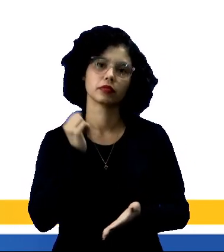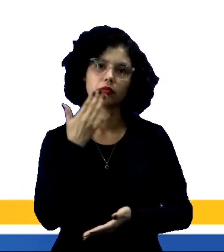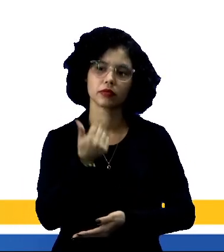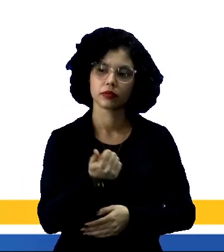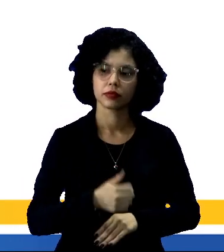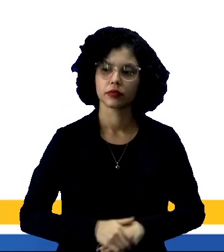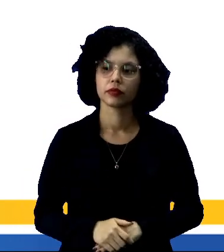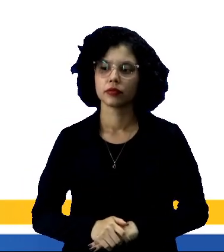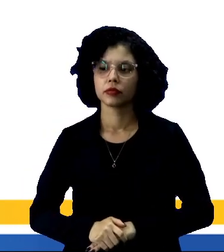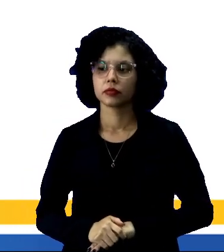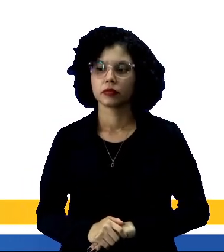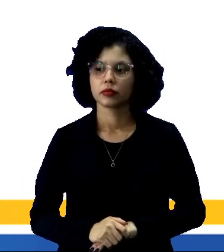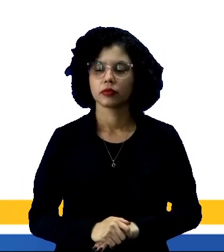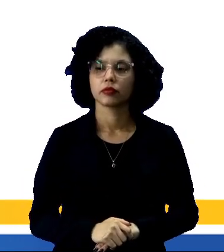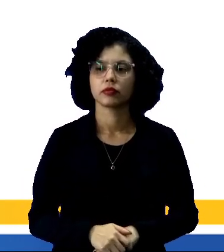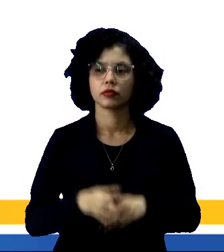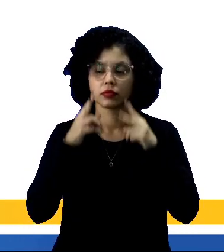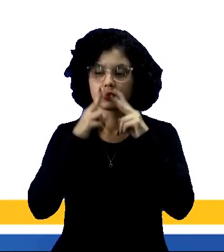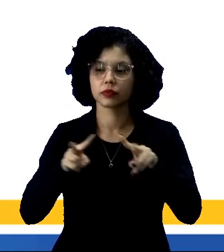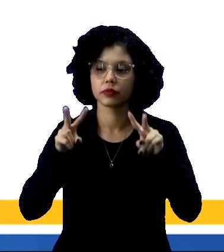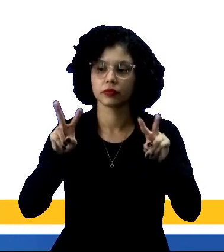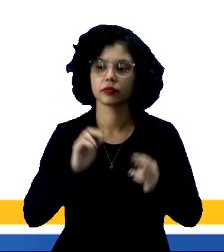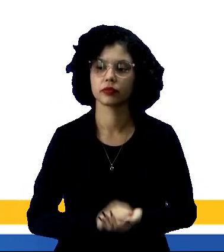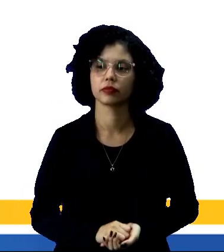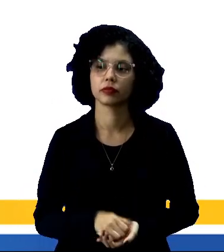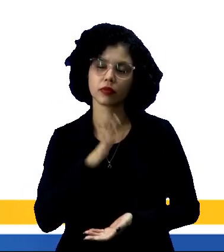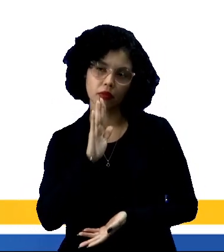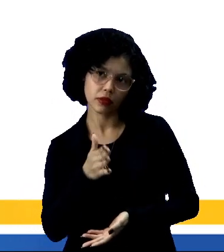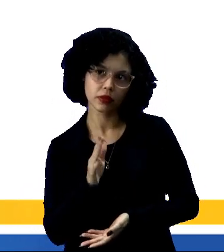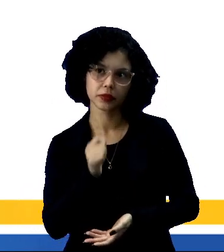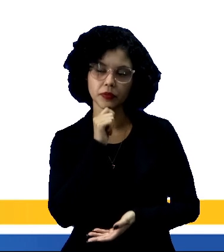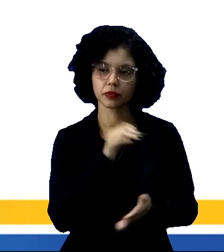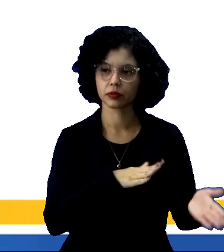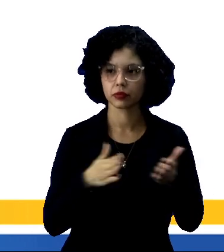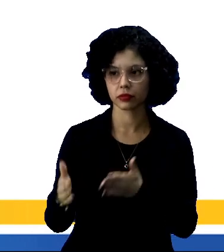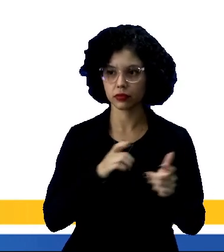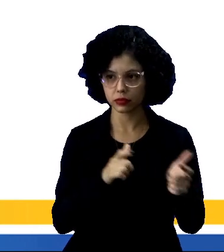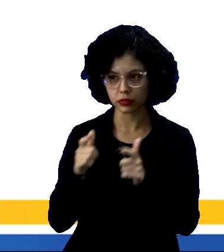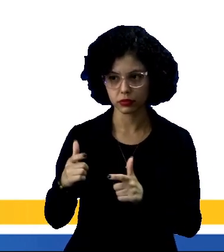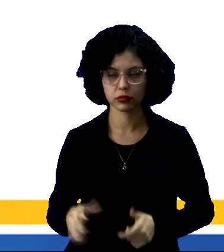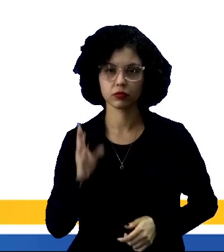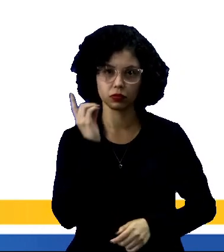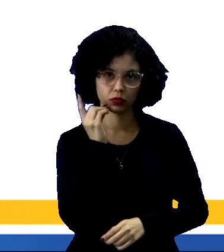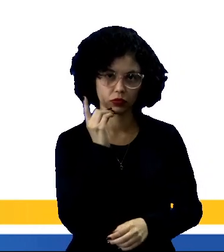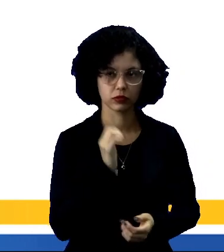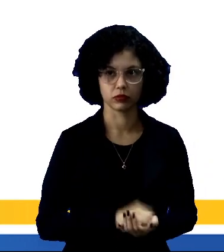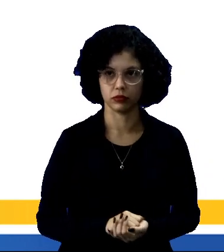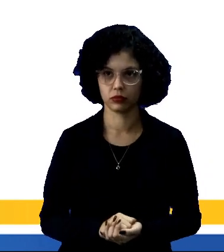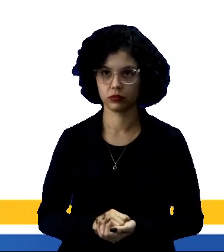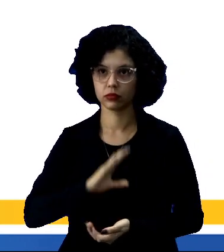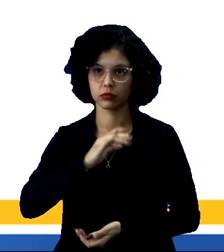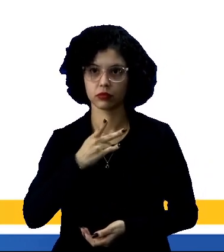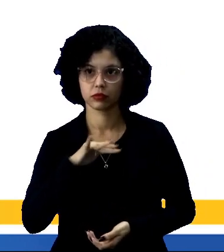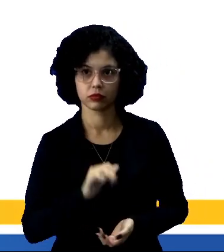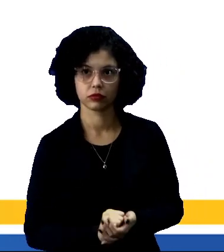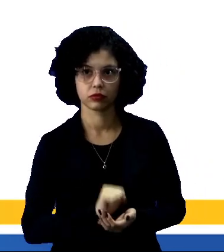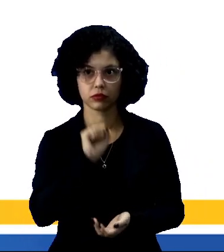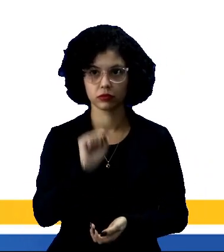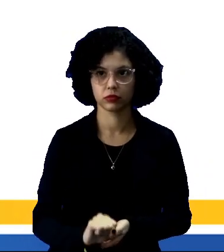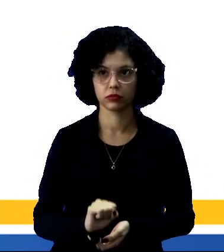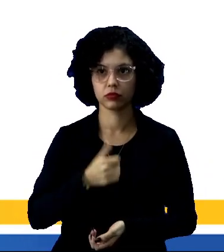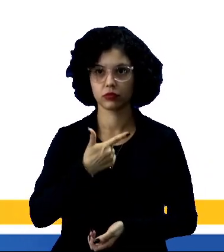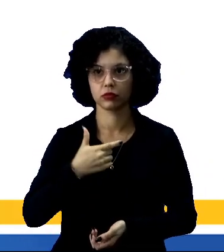bom? Vamos lá. Vocês estão visualizando já a parte do local e data. Campinas do Sul, 29